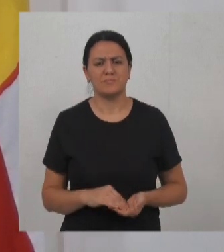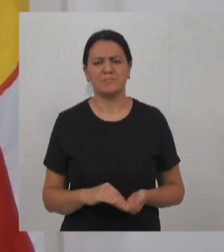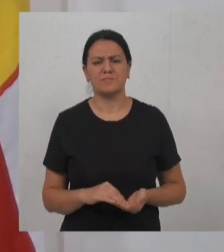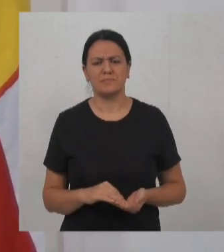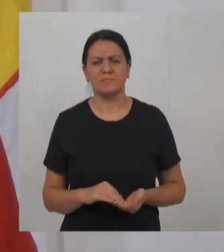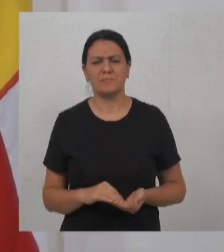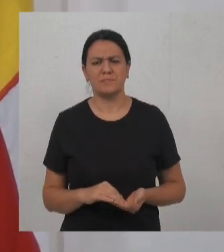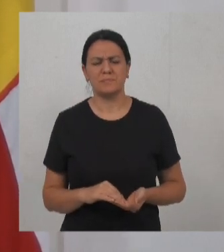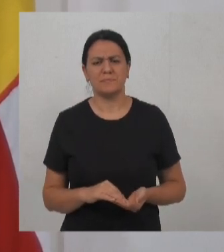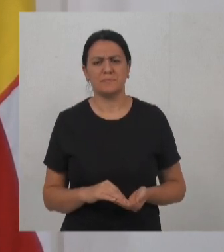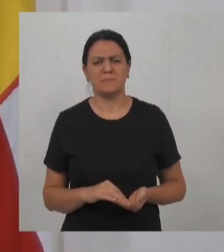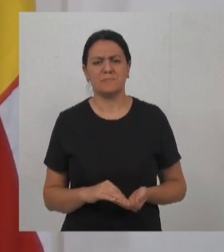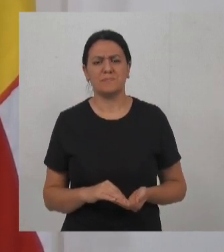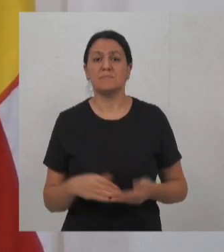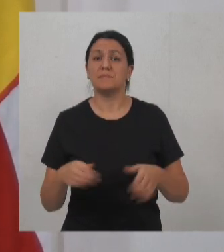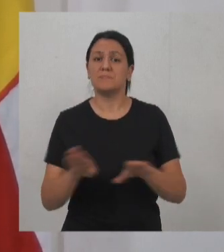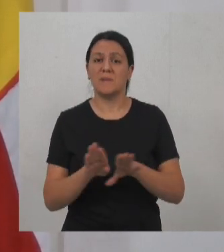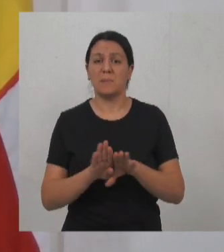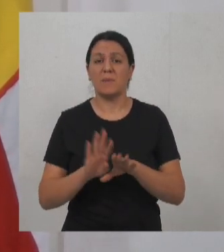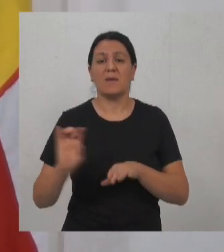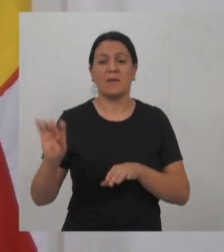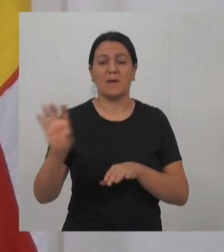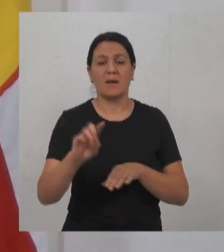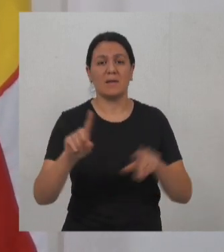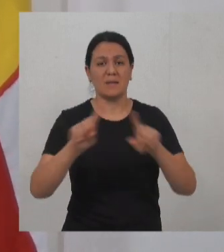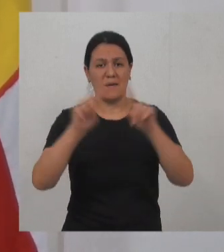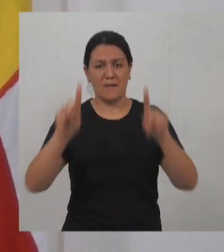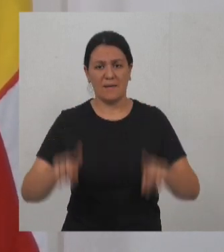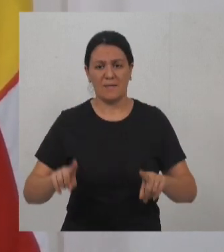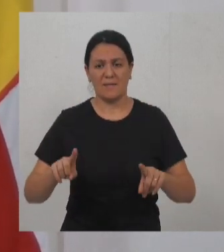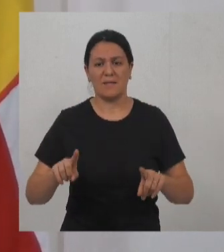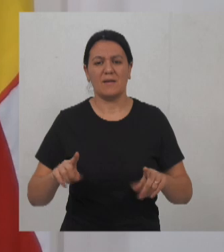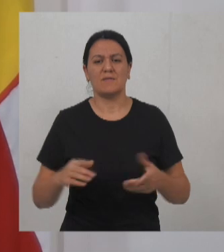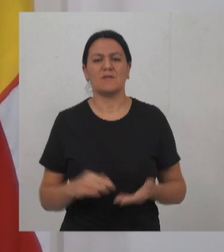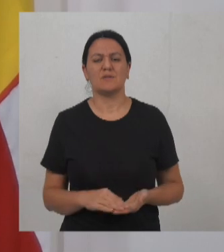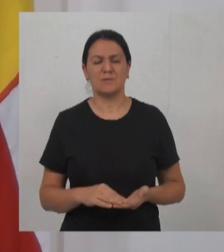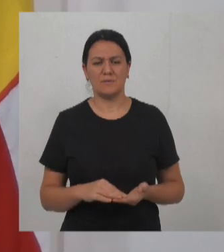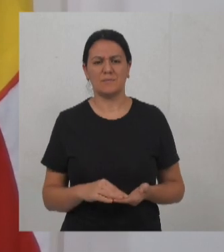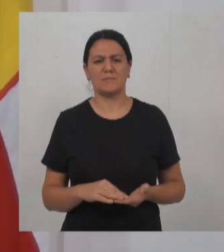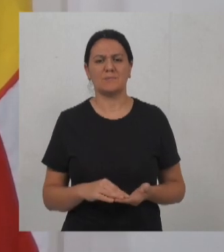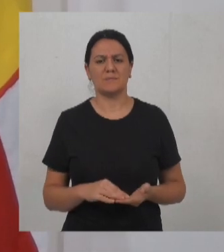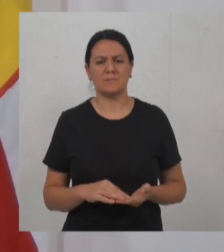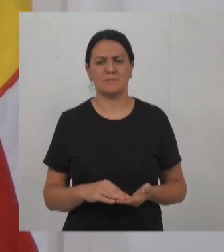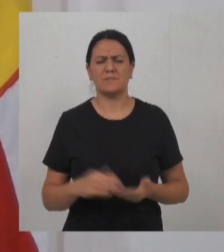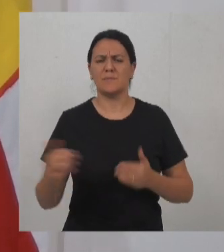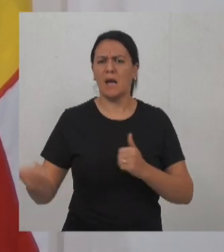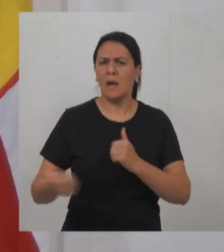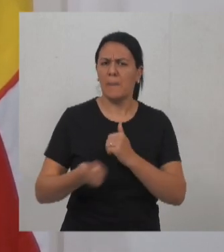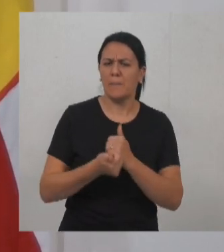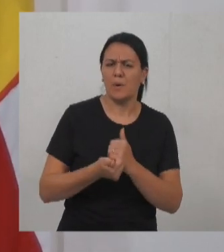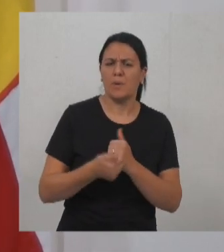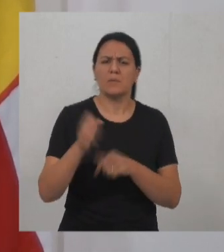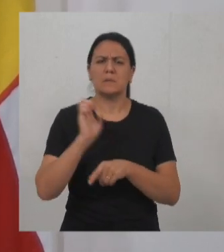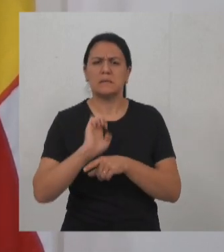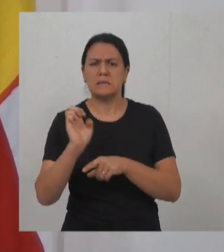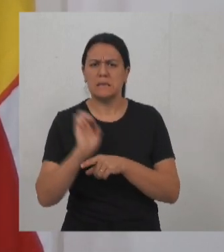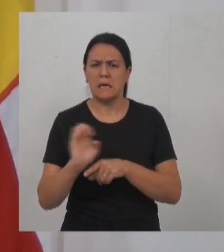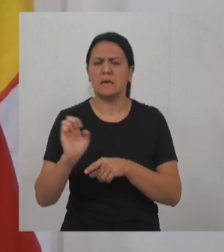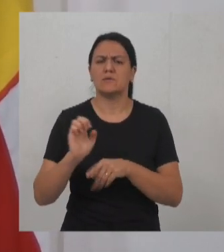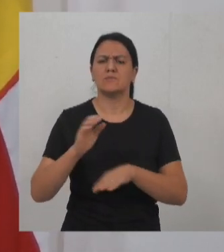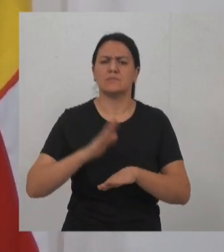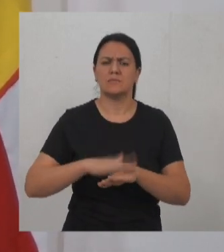aqui. Os servidores, né, então eu quero cumprimentar os juízes, os servidores, auxiliares, estagiários que atuaram,